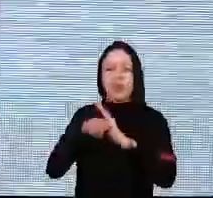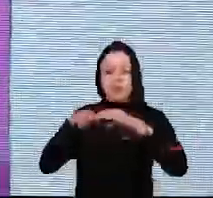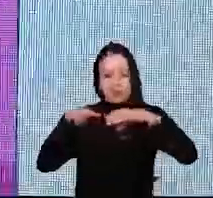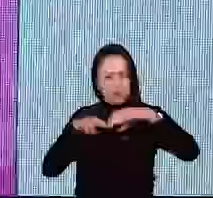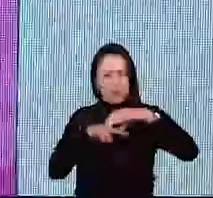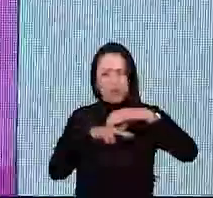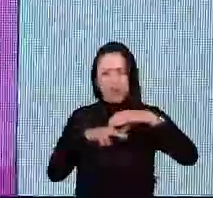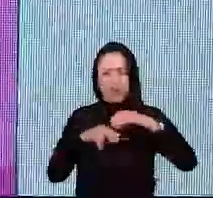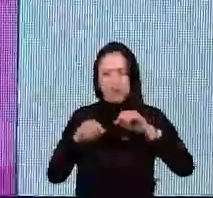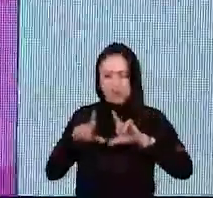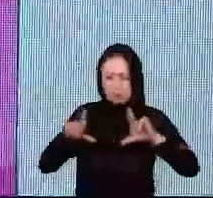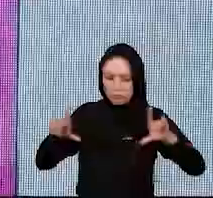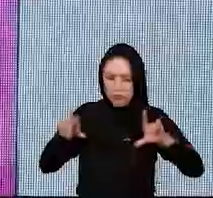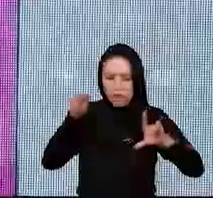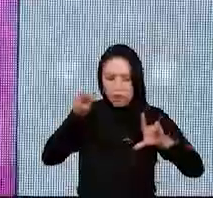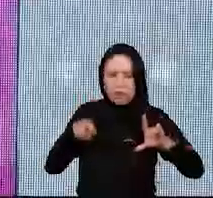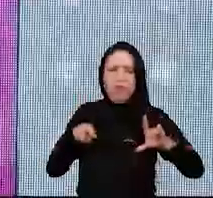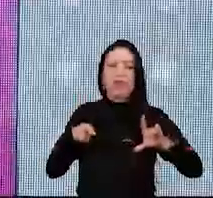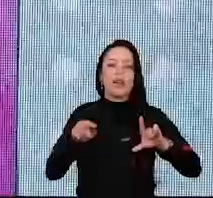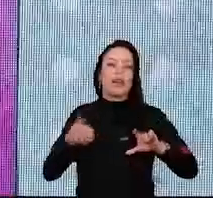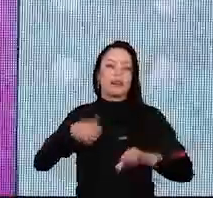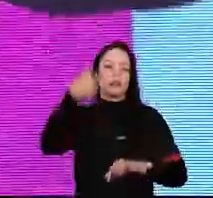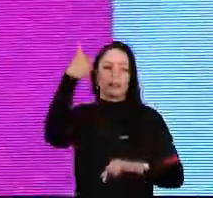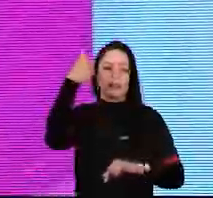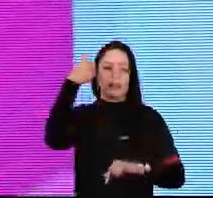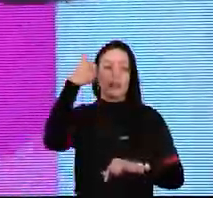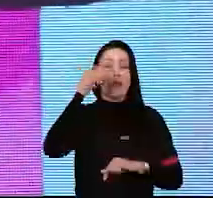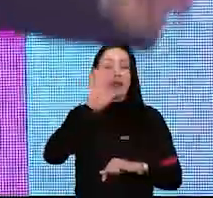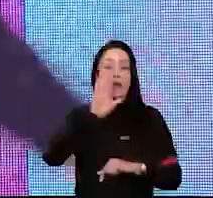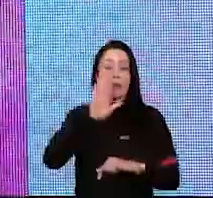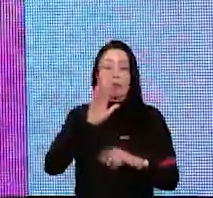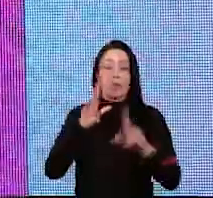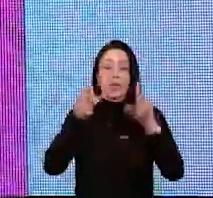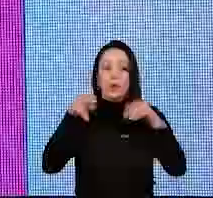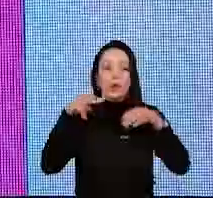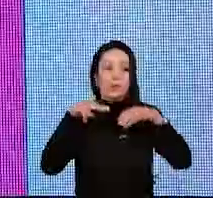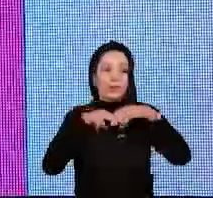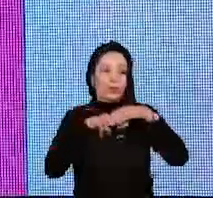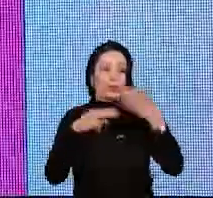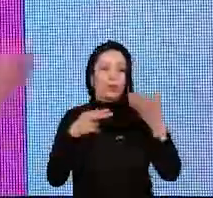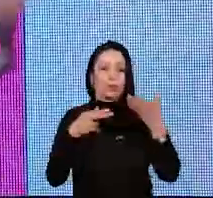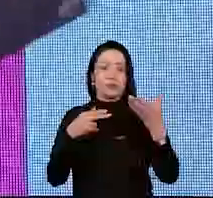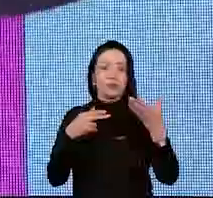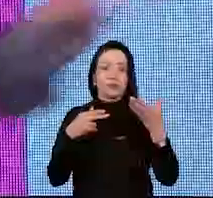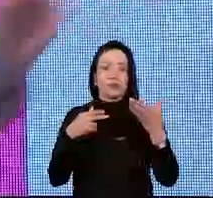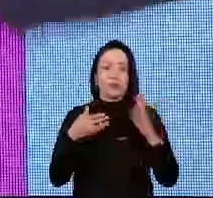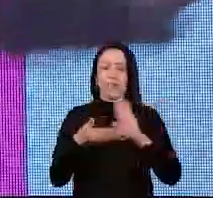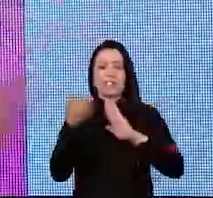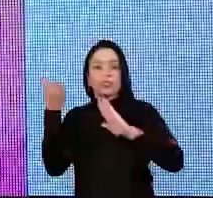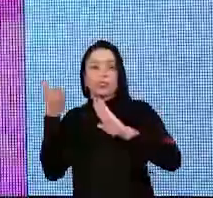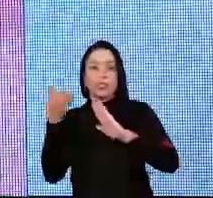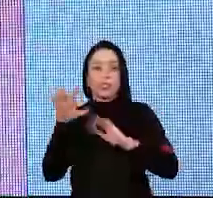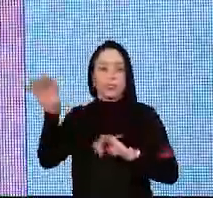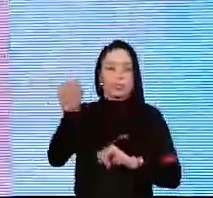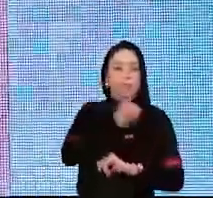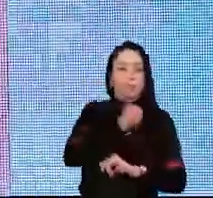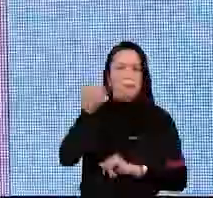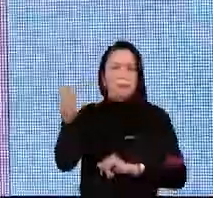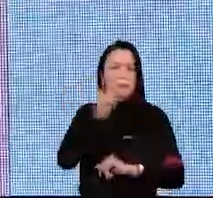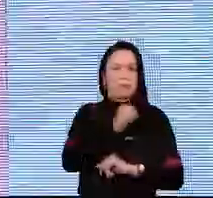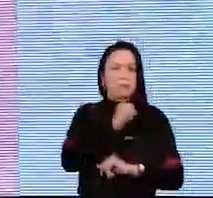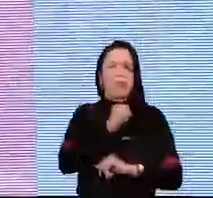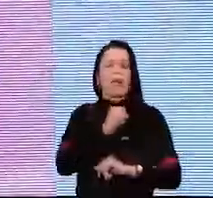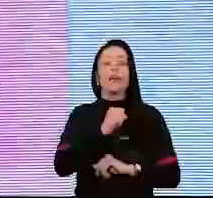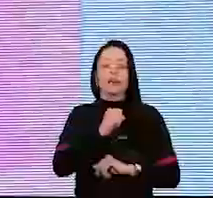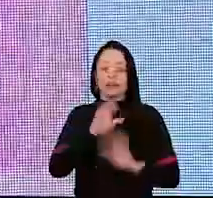muita informação, né? Mas é aquela história, né? Ela tirou ali a tomografia, a gente fica meio querendo pegar de volta,